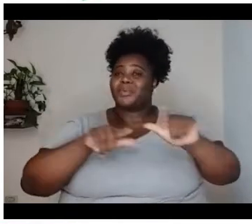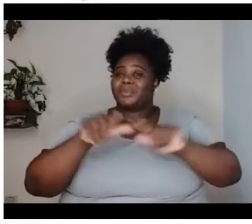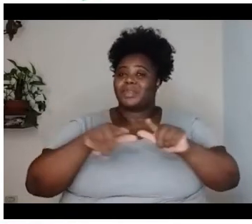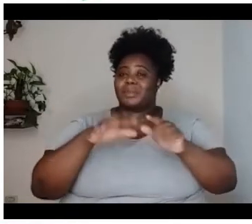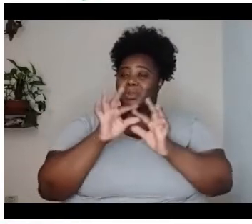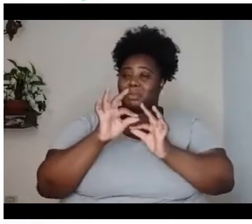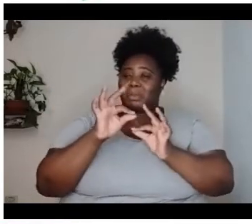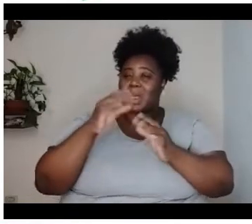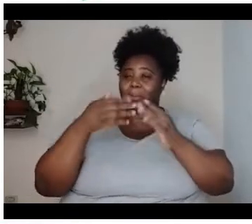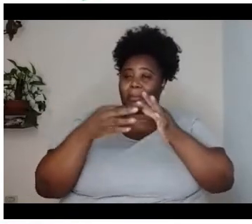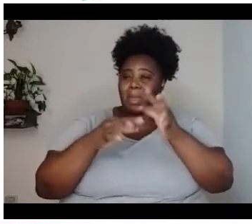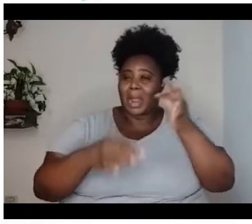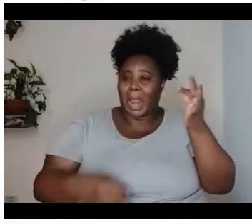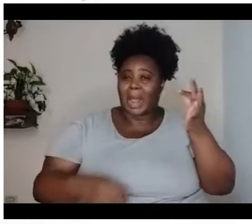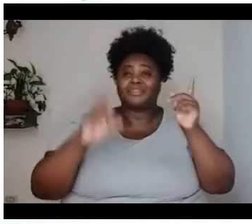trabalho difícil.